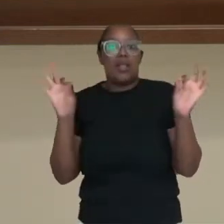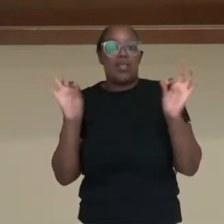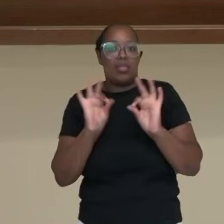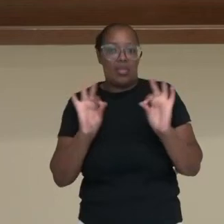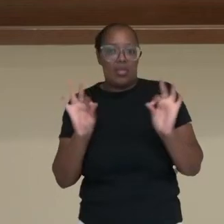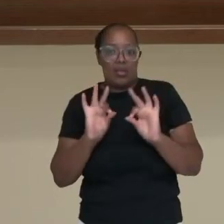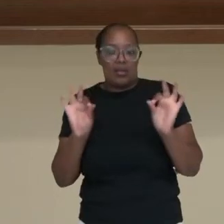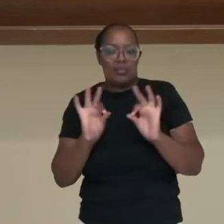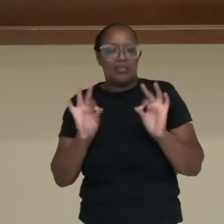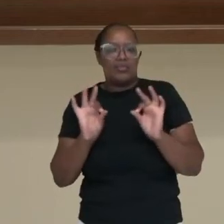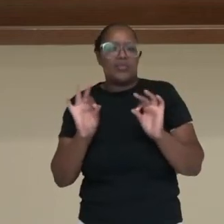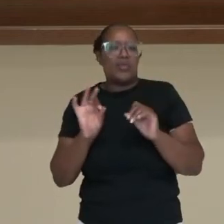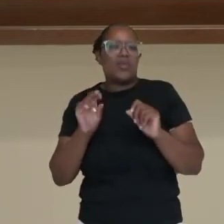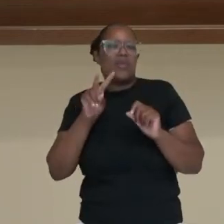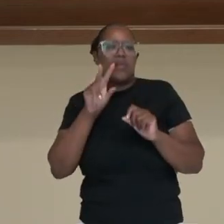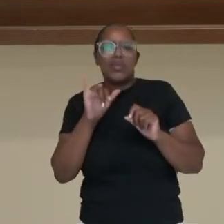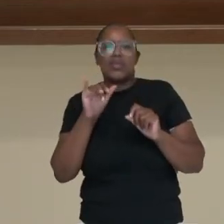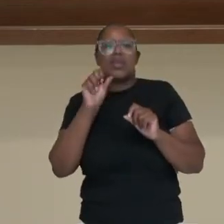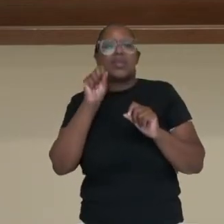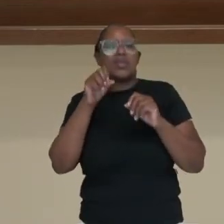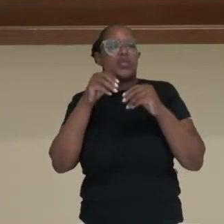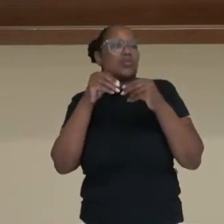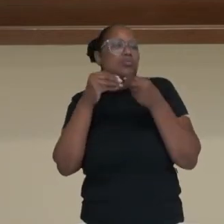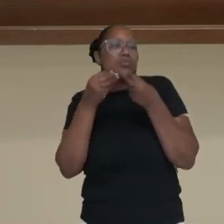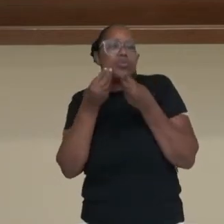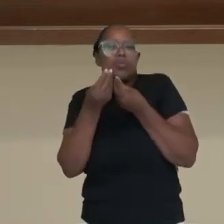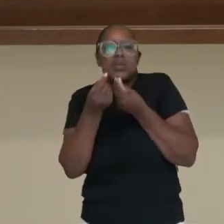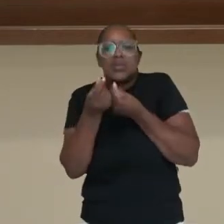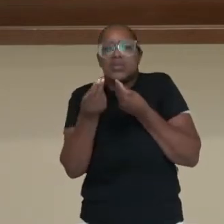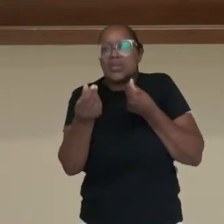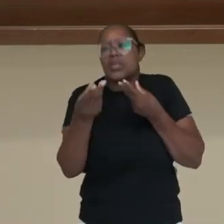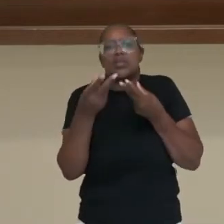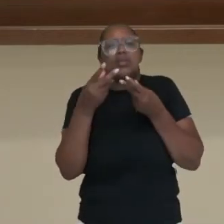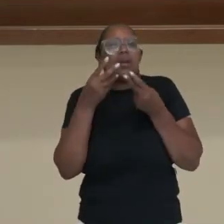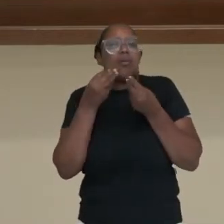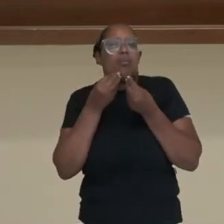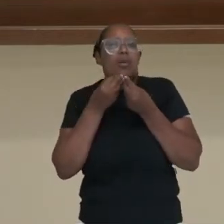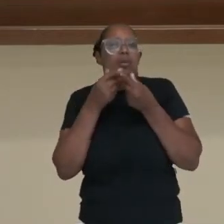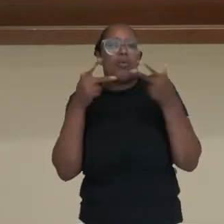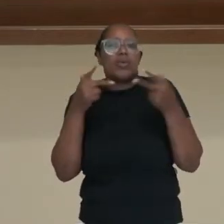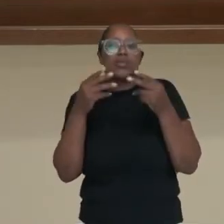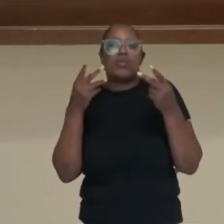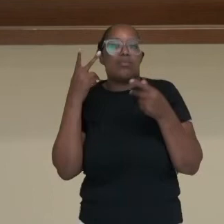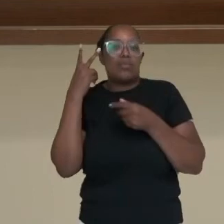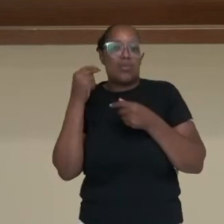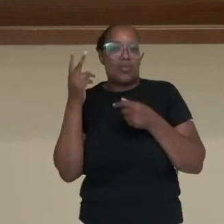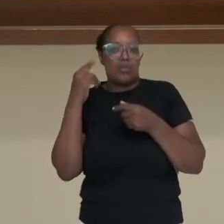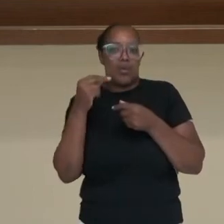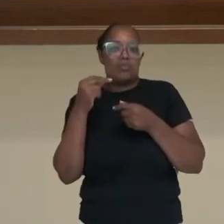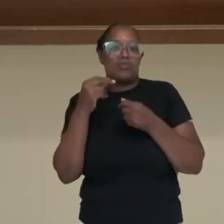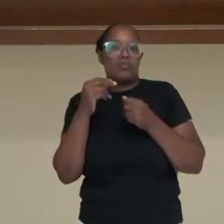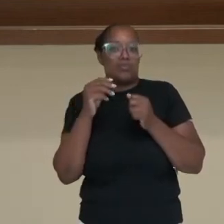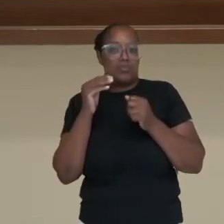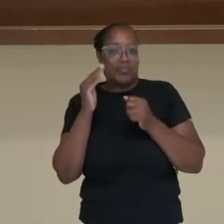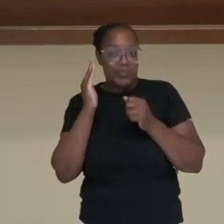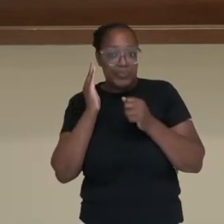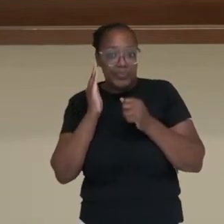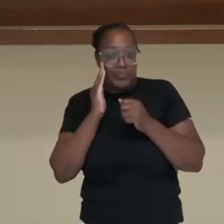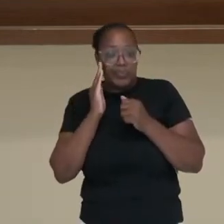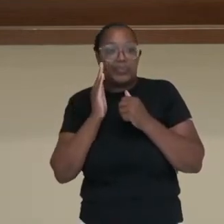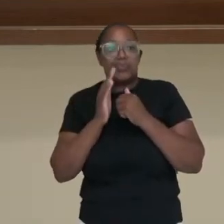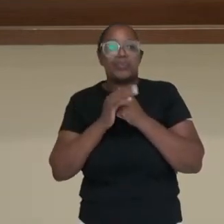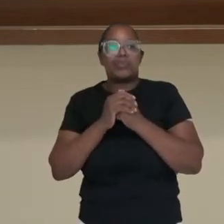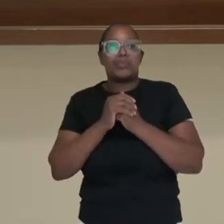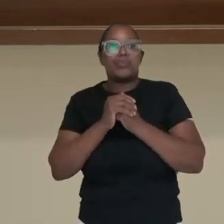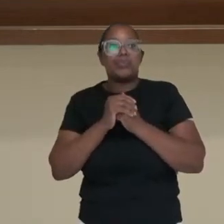não seja a substância cavalo, né? São as características que podem mudar.